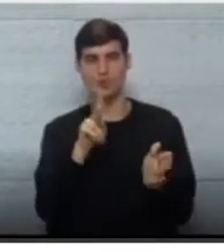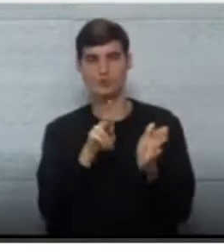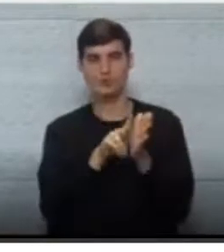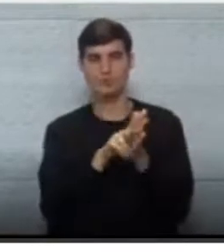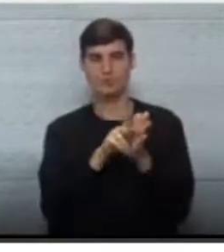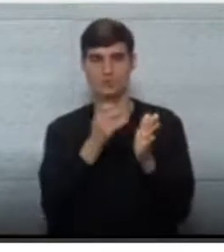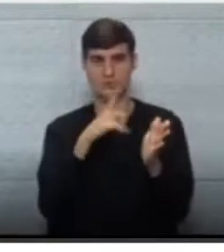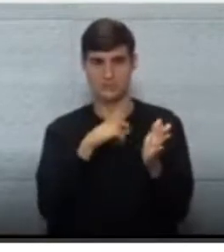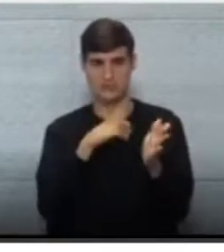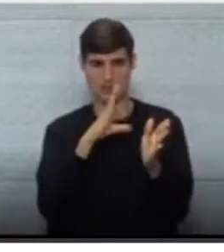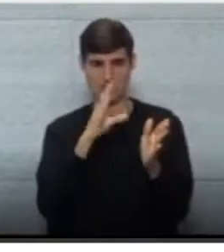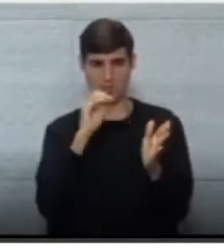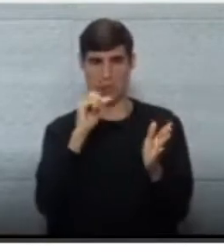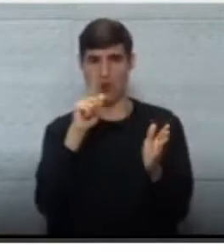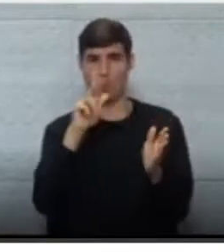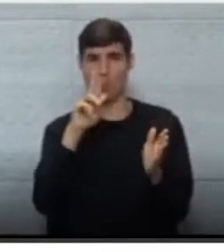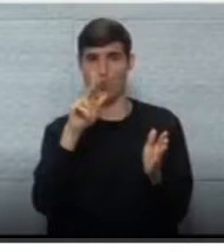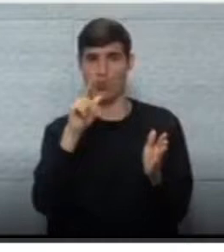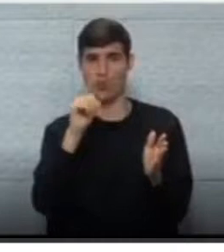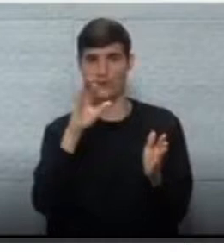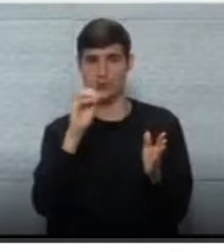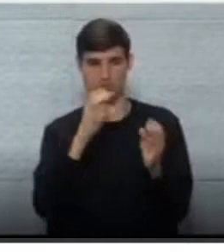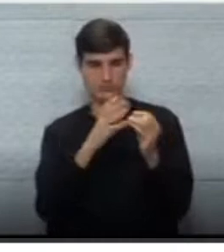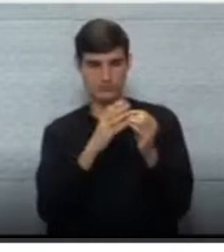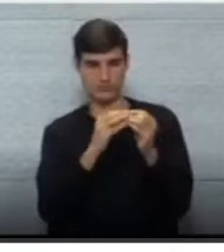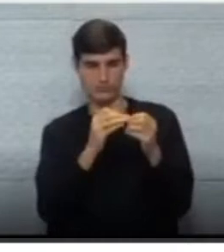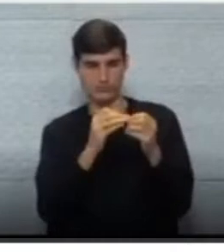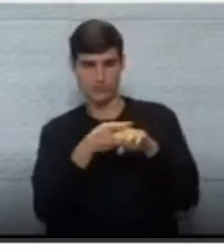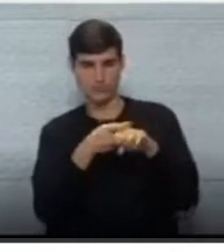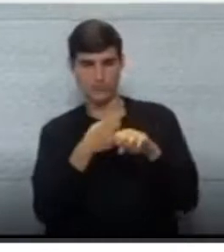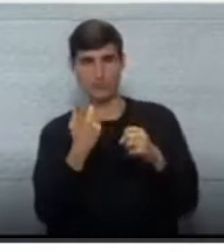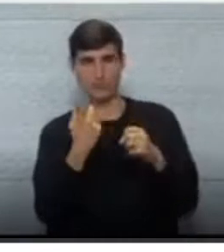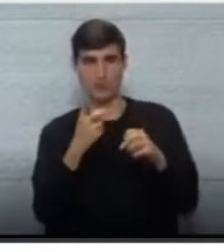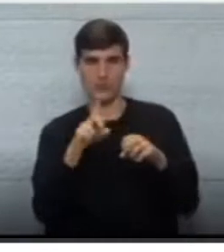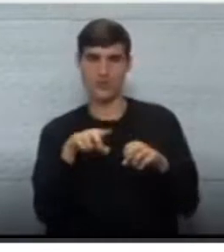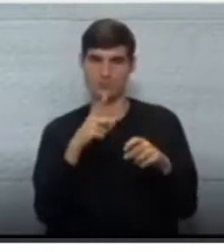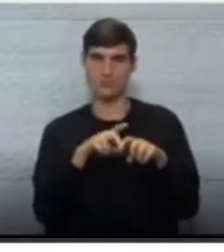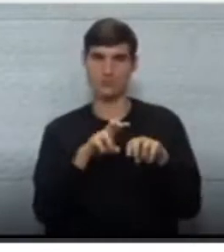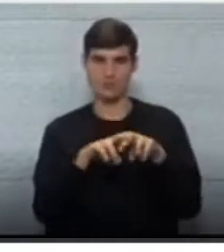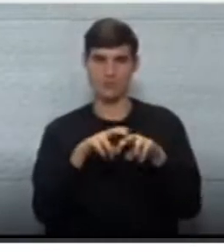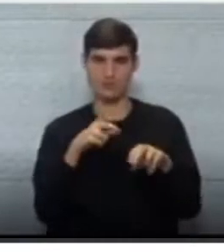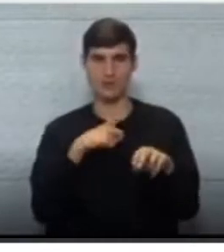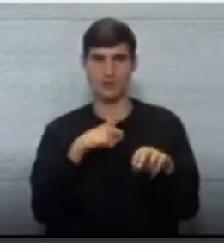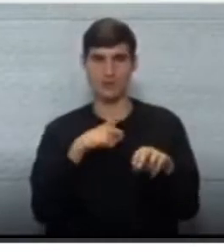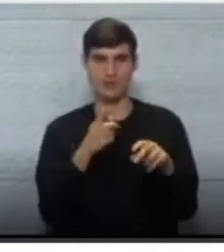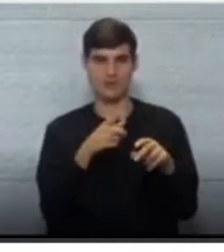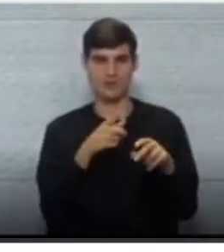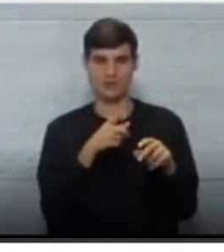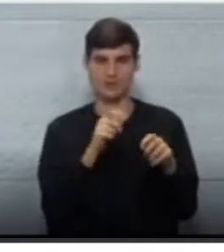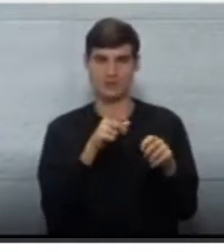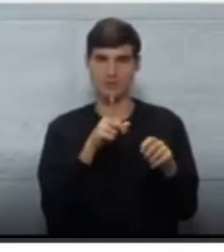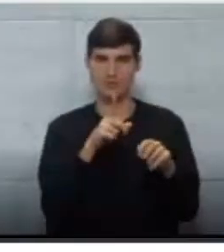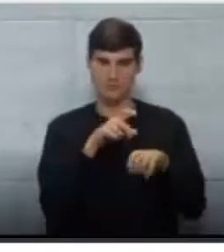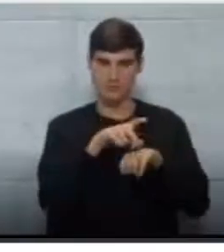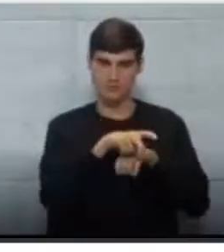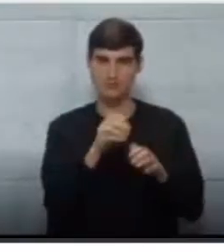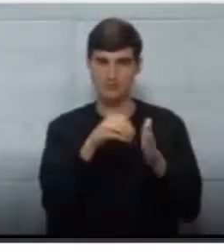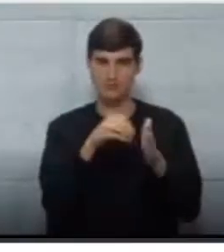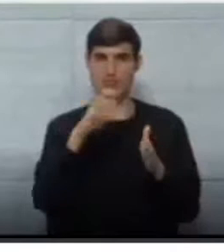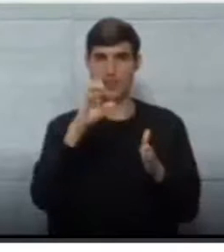esse soro coagular, então tem a presença da bactéria que tem essa enzima que é chamada de coagulase. Procedimento